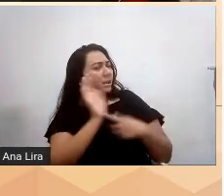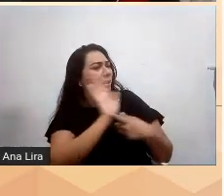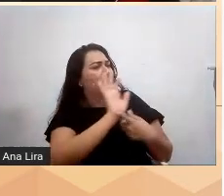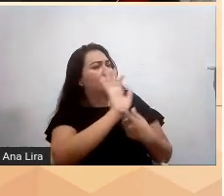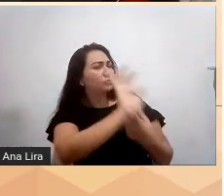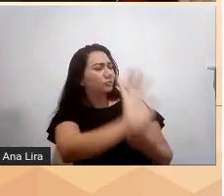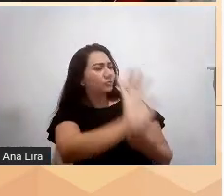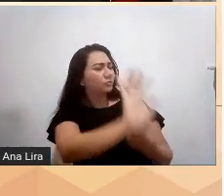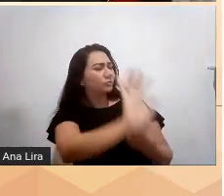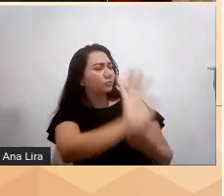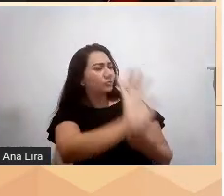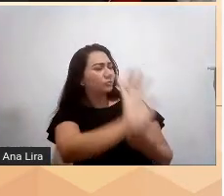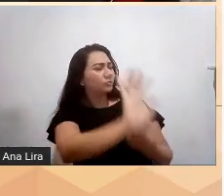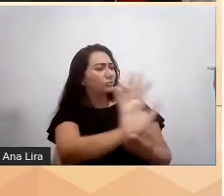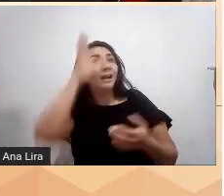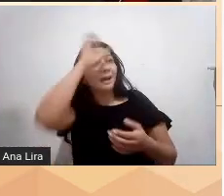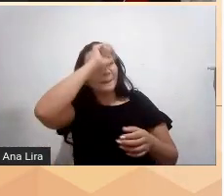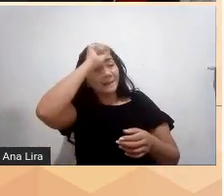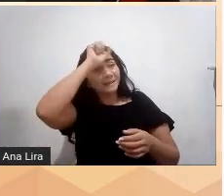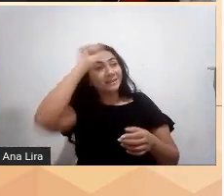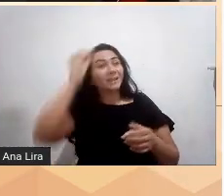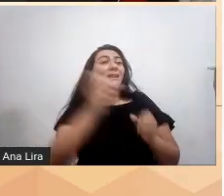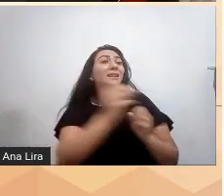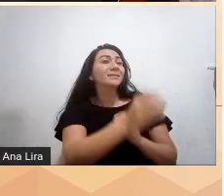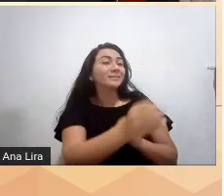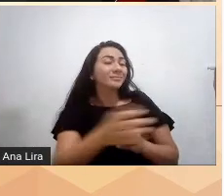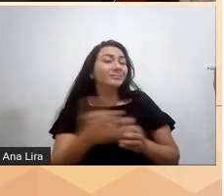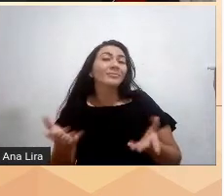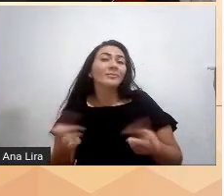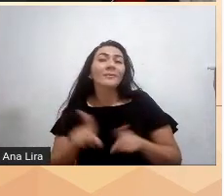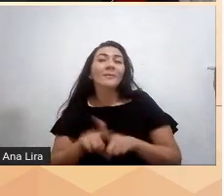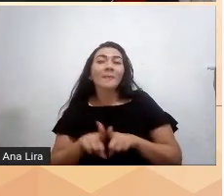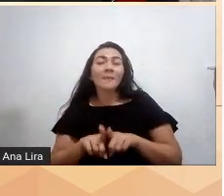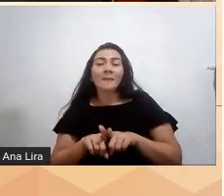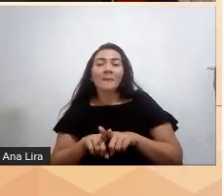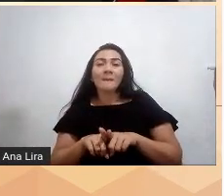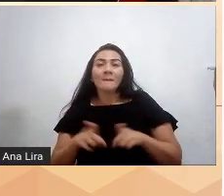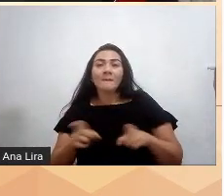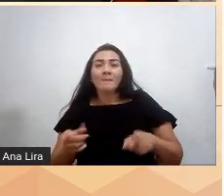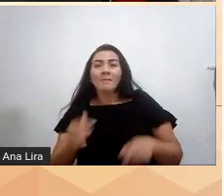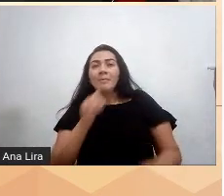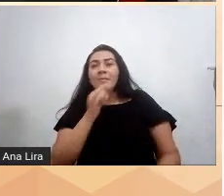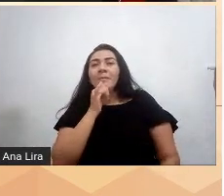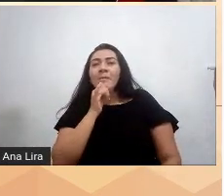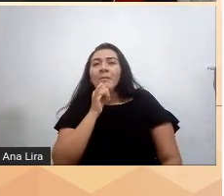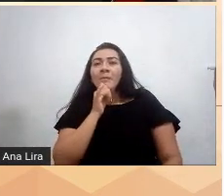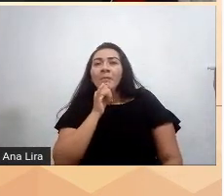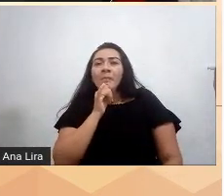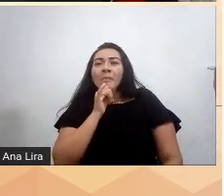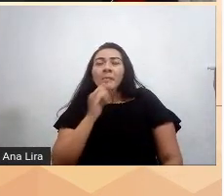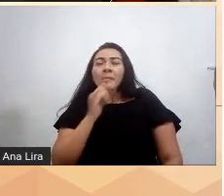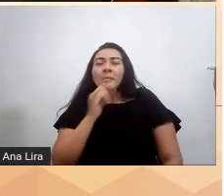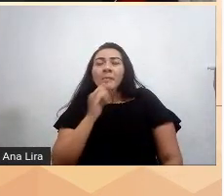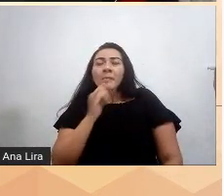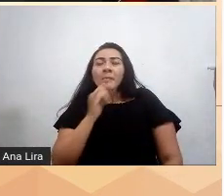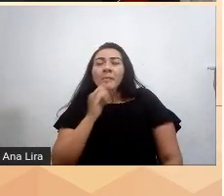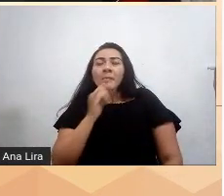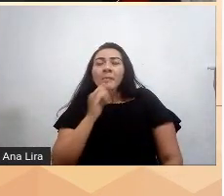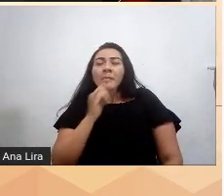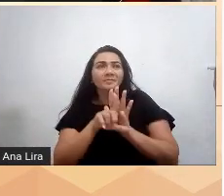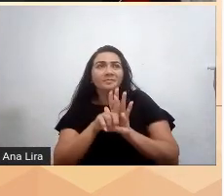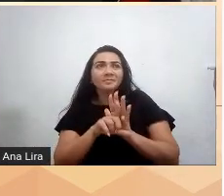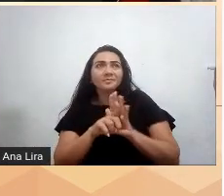edital, dando o exemplo do Aldir Blanc, né, do Aldir Blanc, ou então da Lei de Incentivo à Cultura, seja